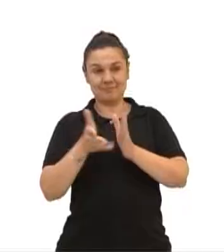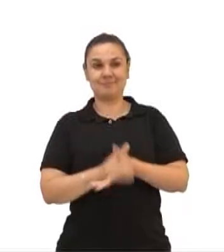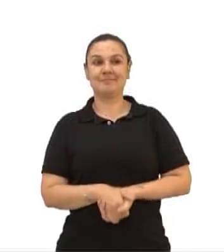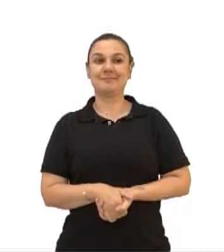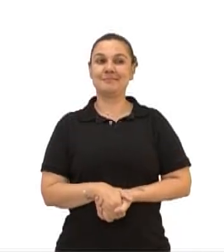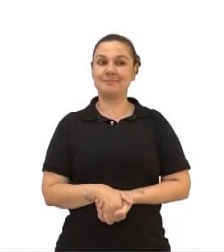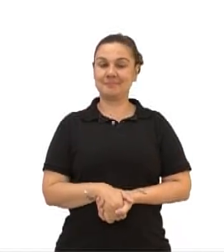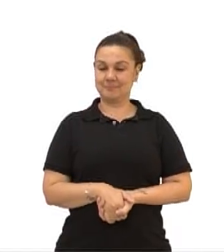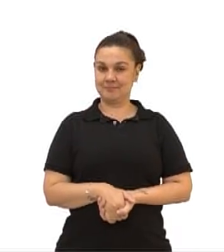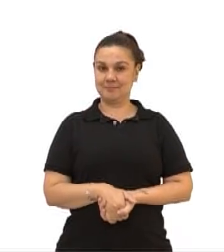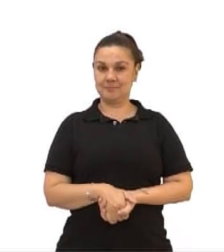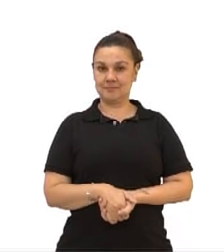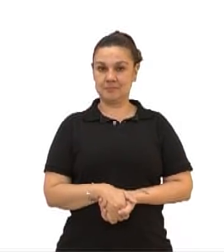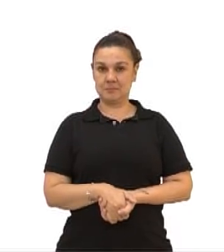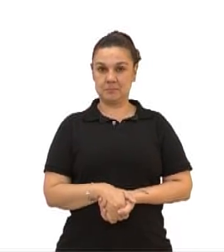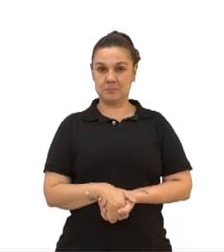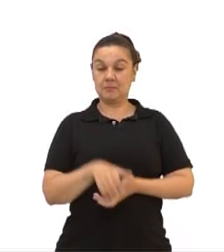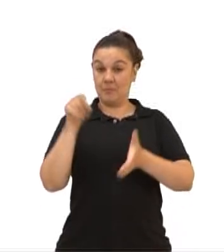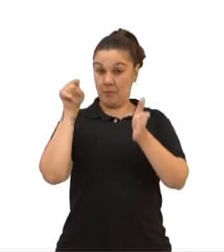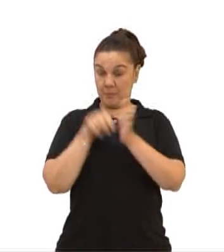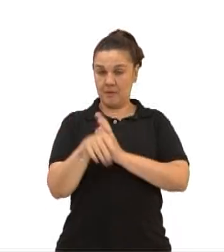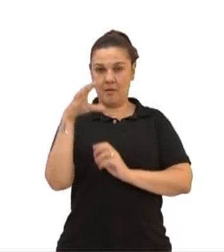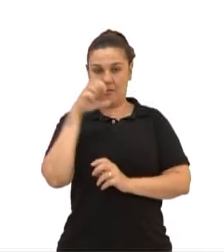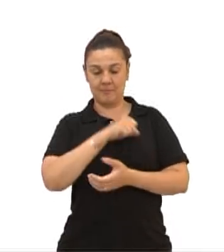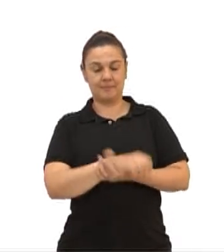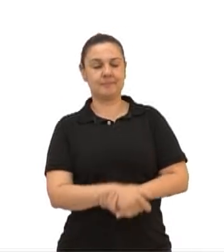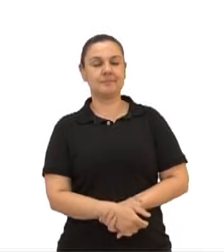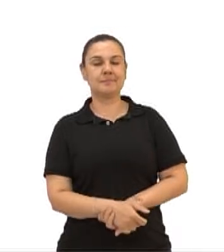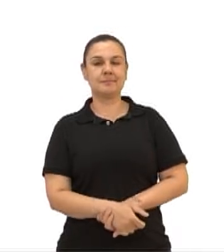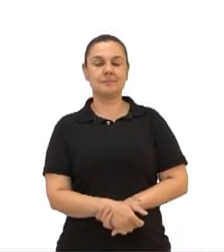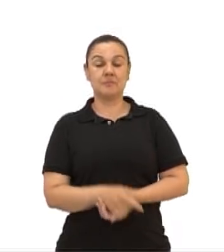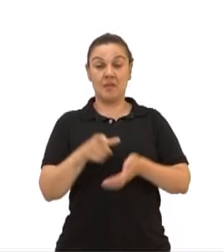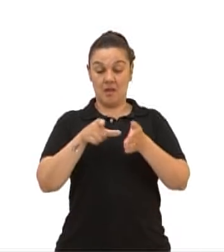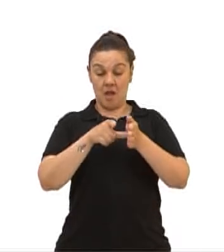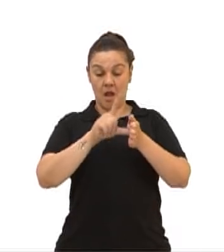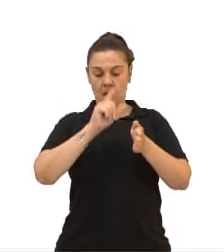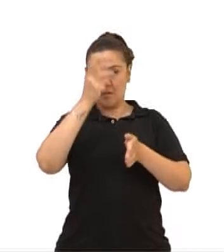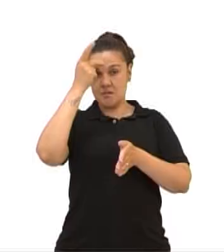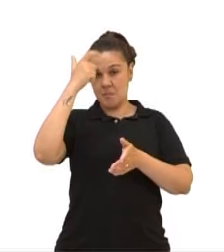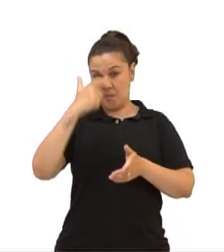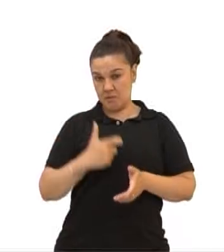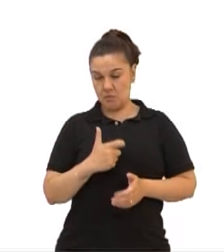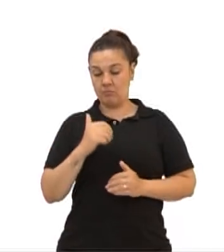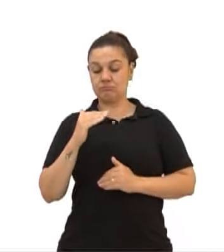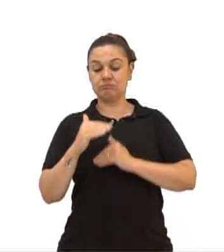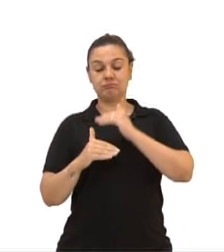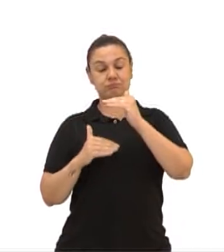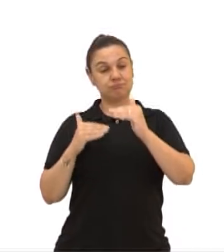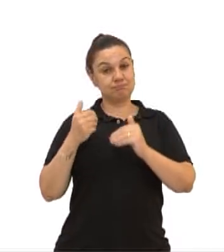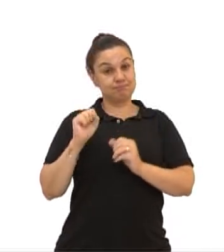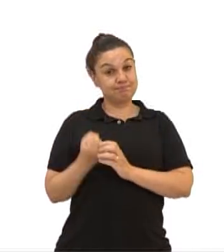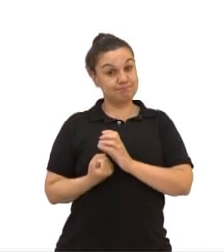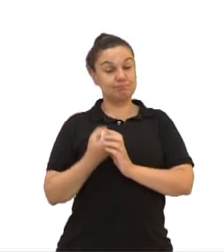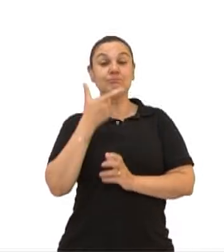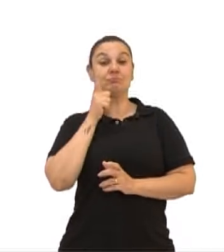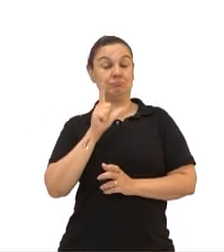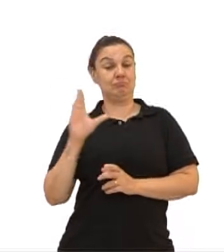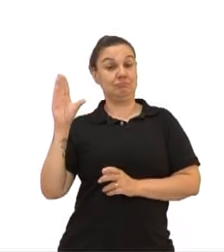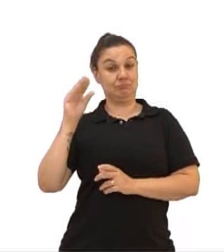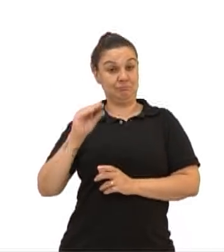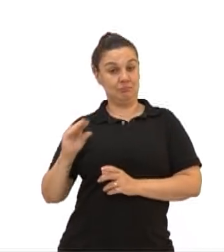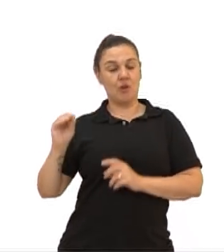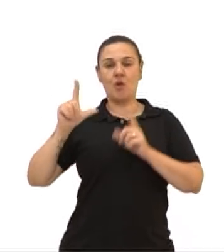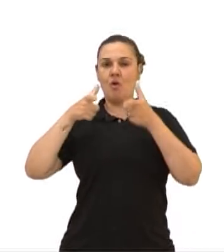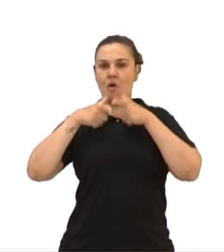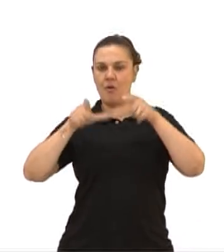quiz, eu vou fazer a seguinte pergunta. Antes do homem desenvolver a fala, qual linguagem